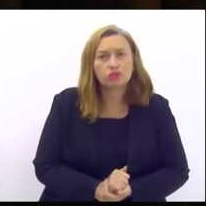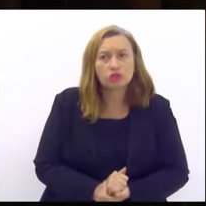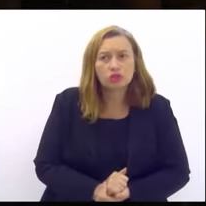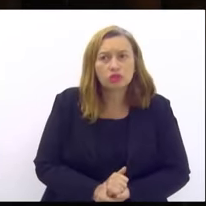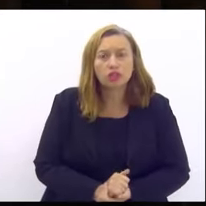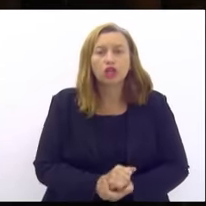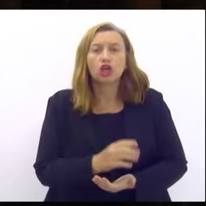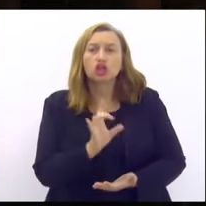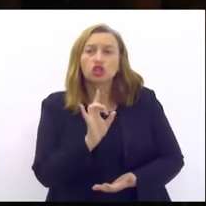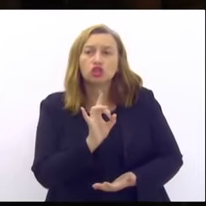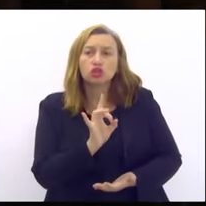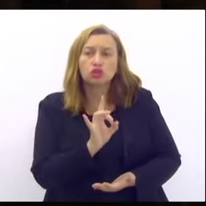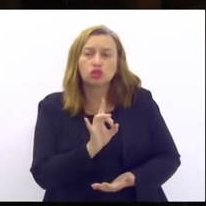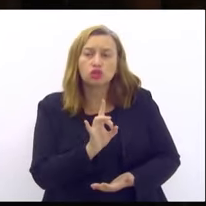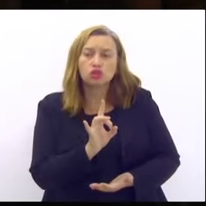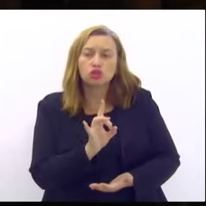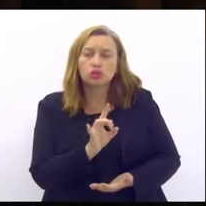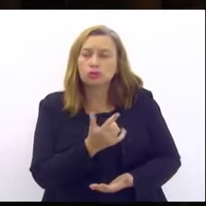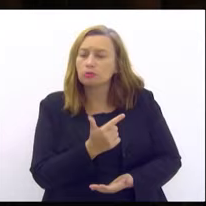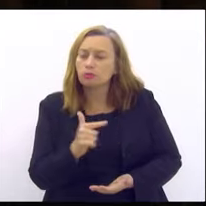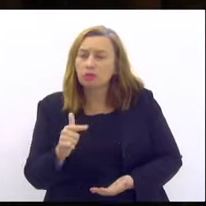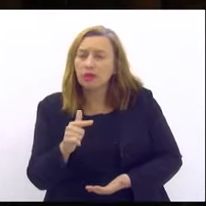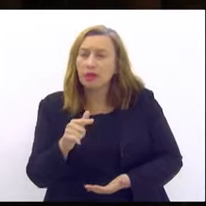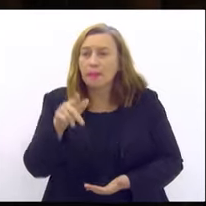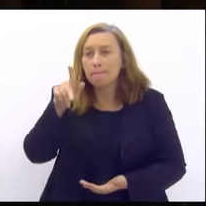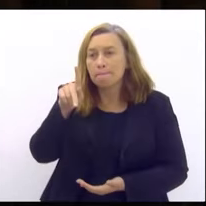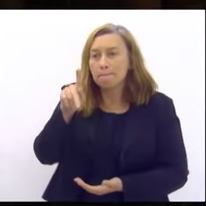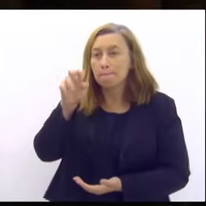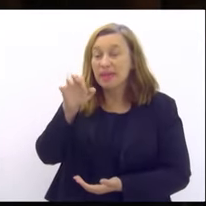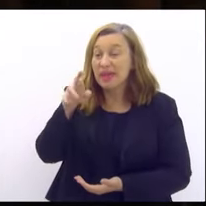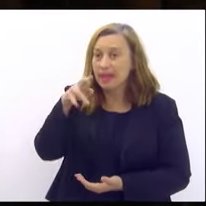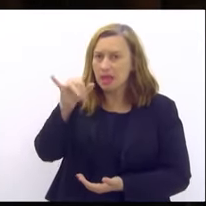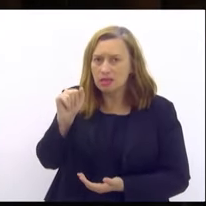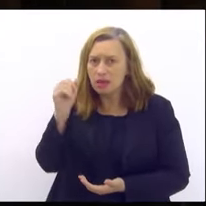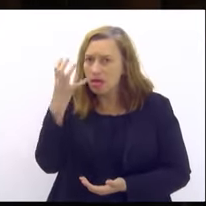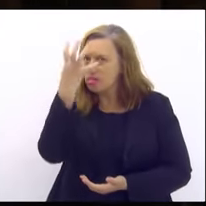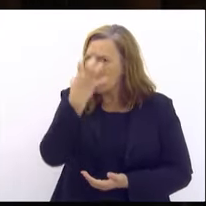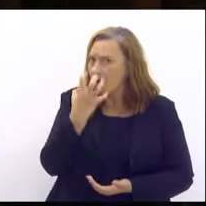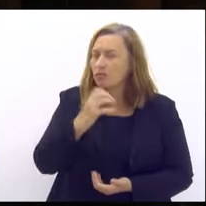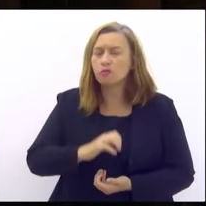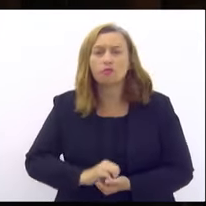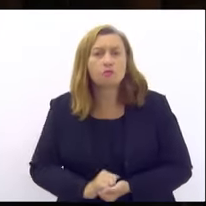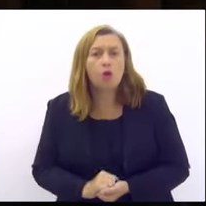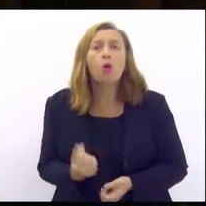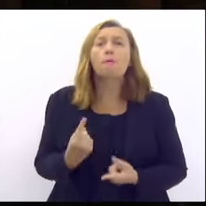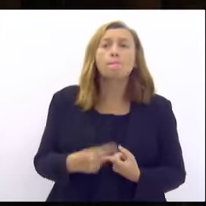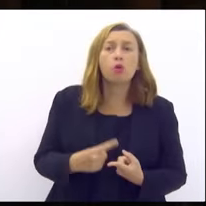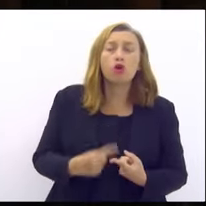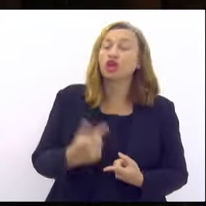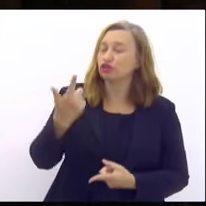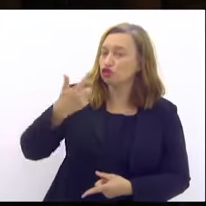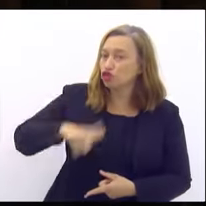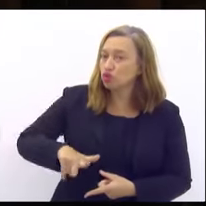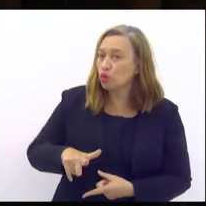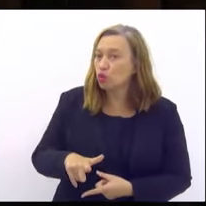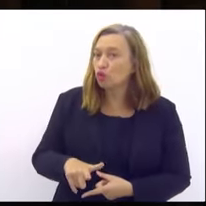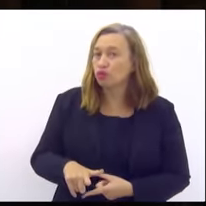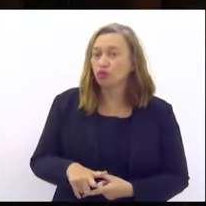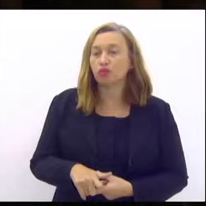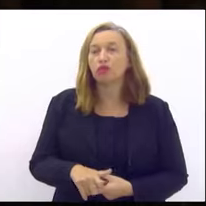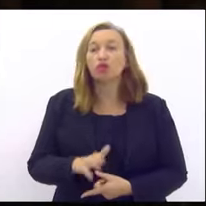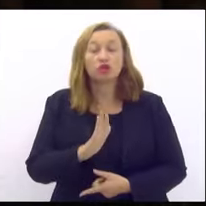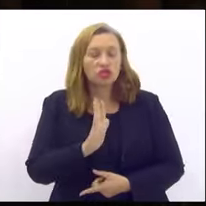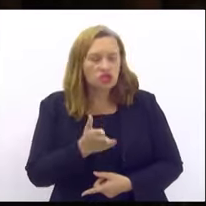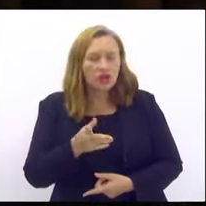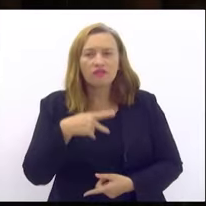fotografias não passam por perícia é gravíssimo é gravíssimo porque de novo a reprodução daquilo que a gente já